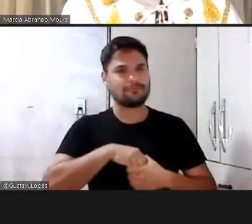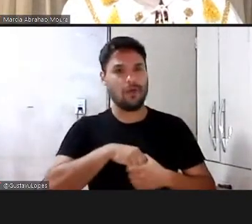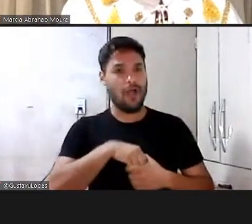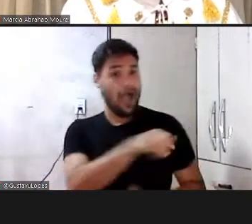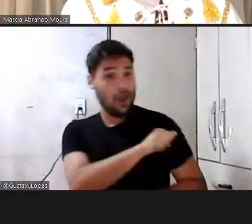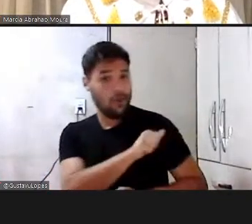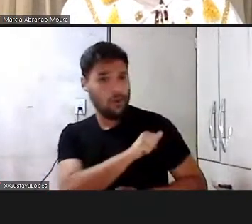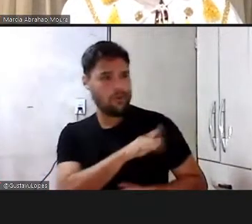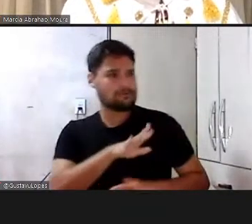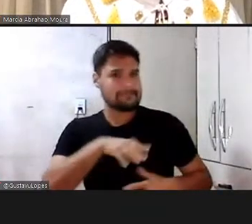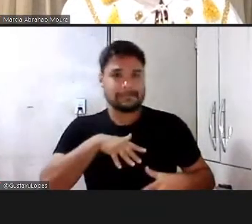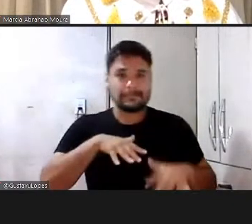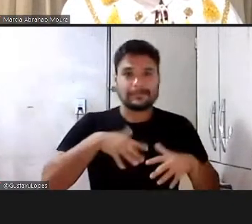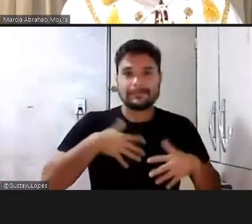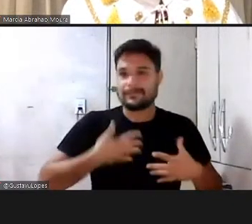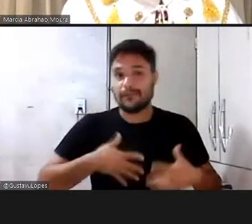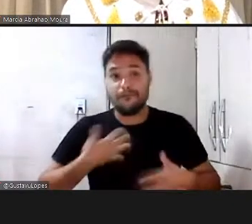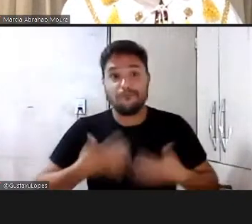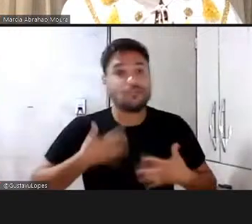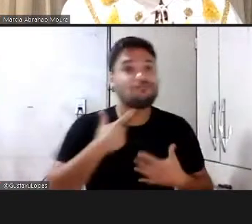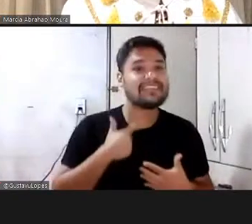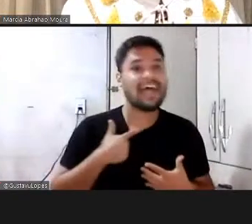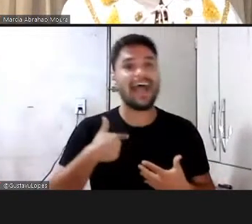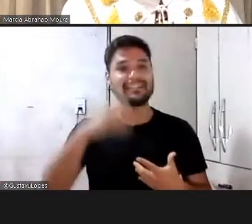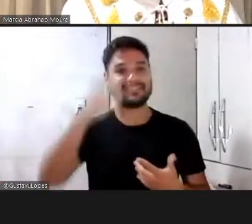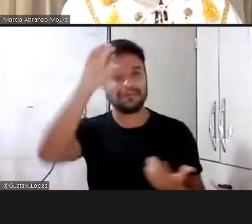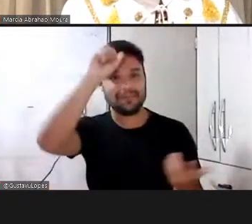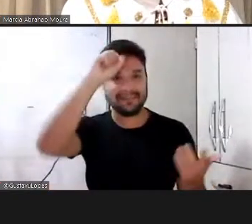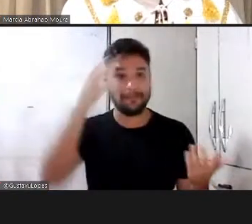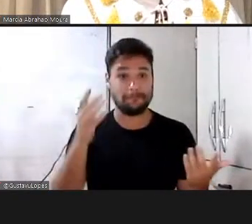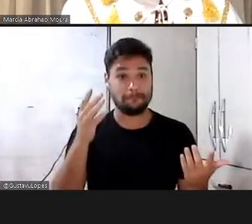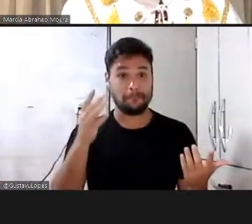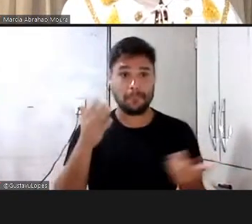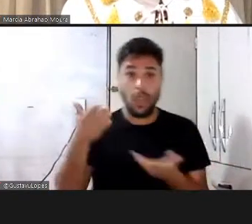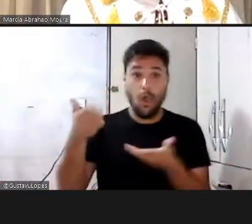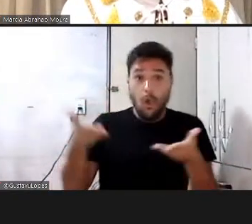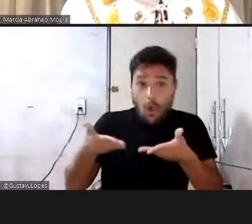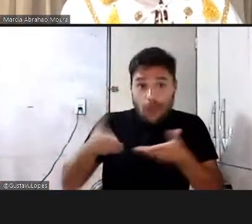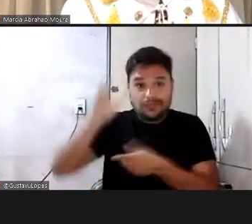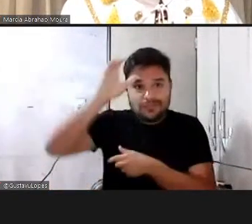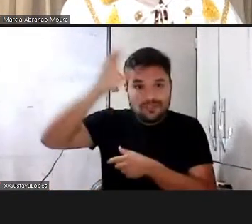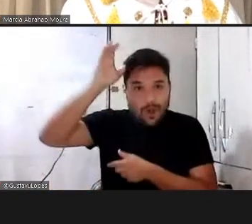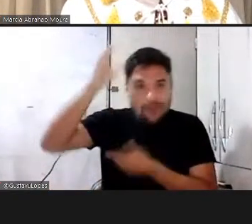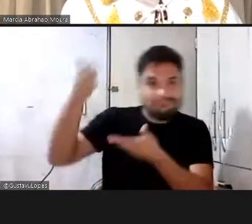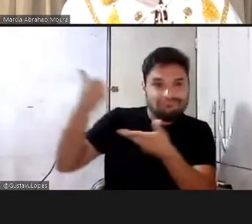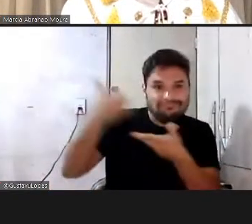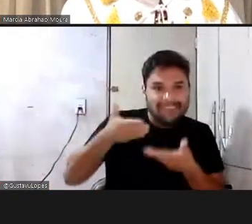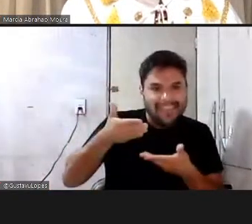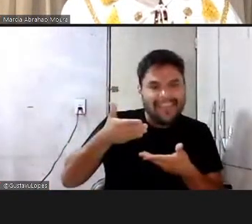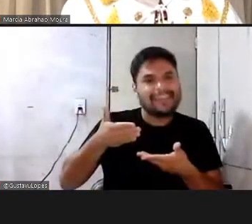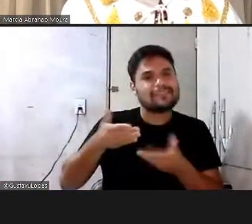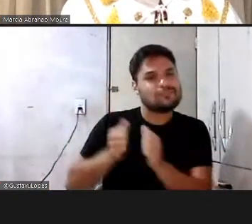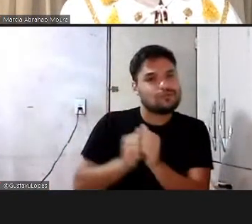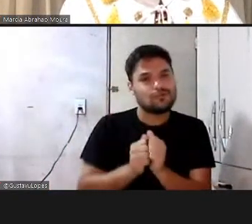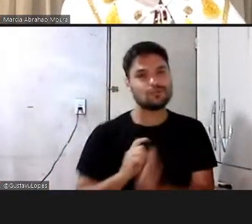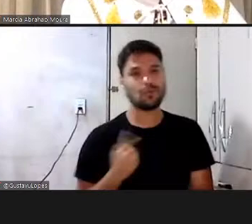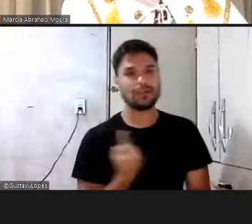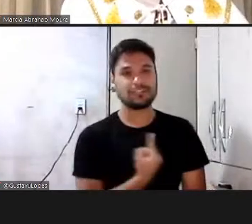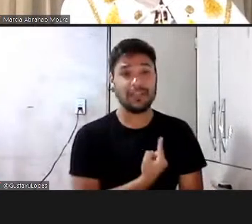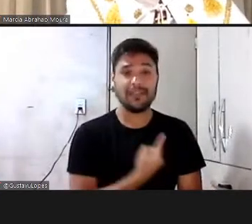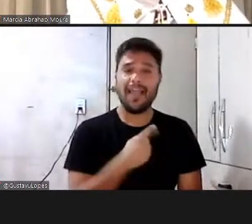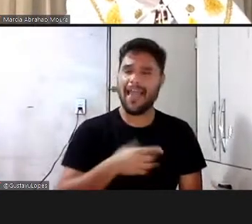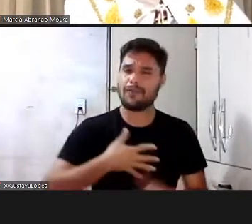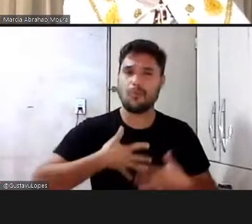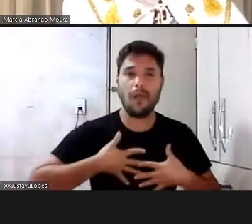estudantes. Tê-lo em nossa companhia é para nós uma honra imensurável e um grande apoio em